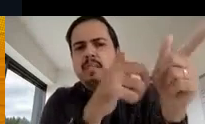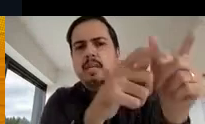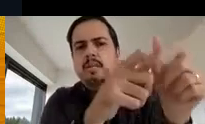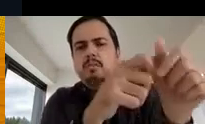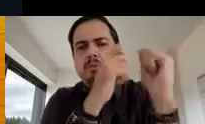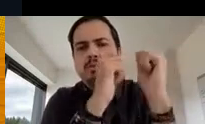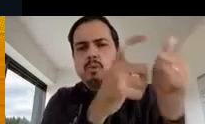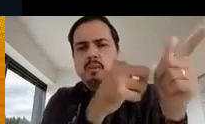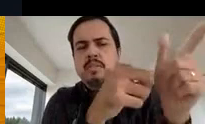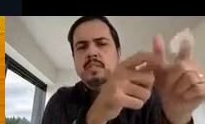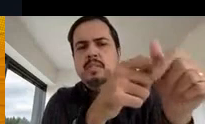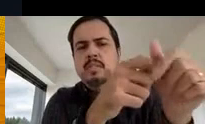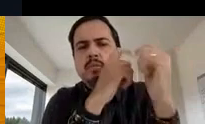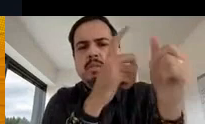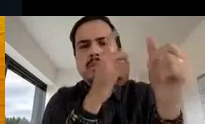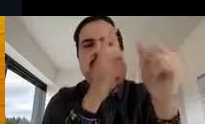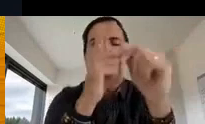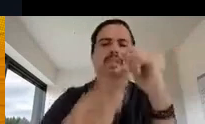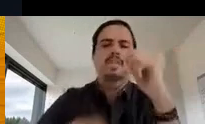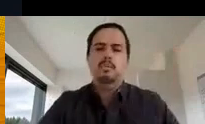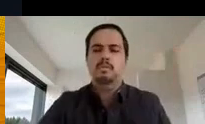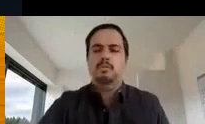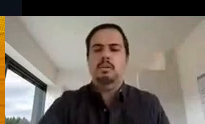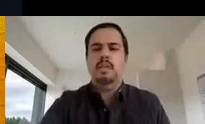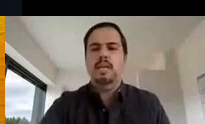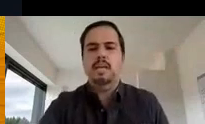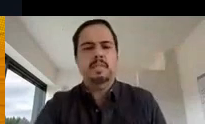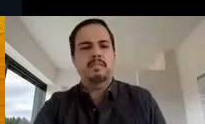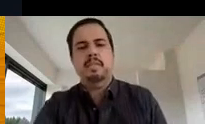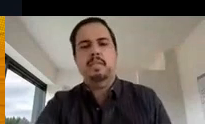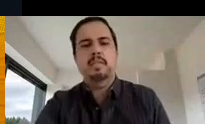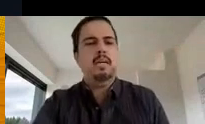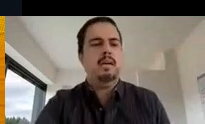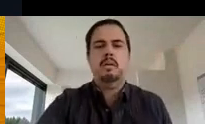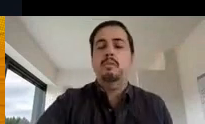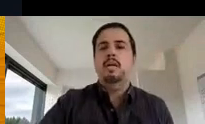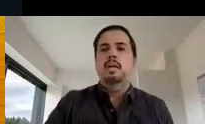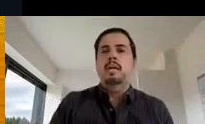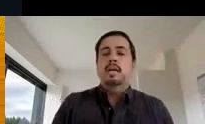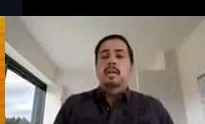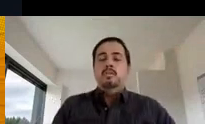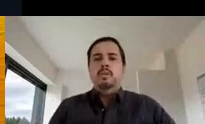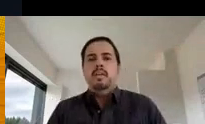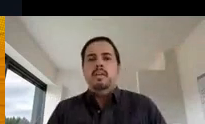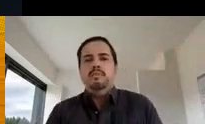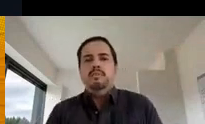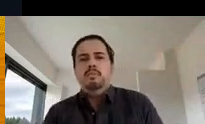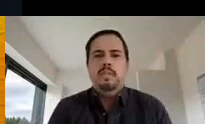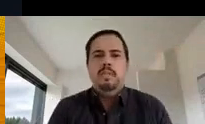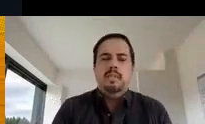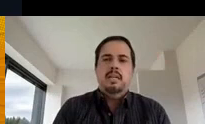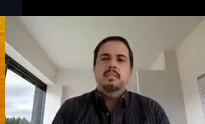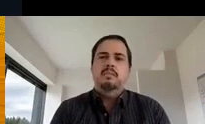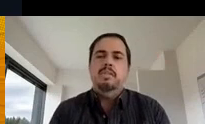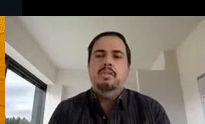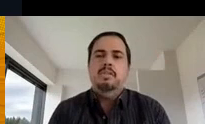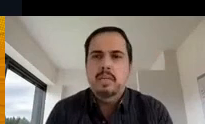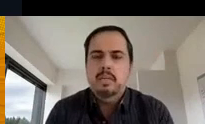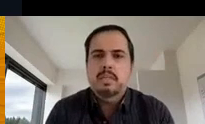falava que não, vou fazer direito, meu sonho é fazer direito. E como eu fiz direito, dava um toque nela, mandava material e tal. Só